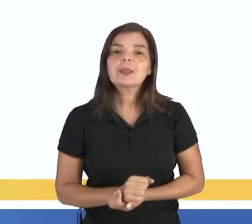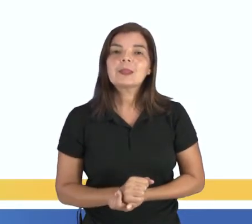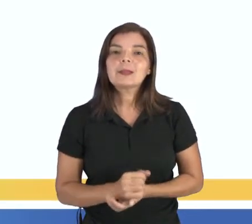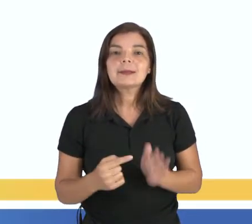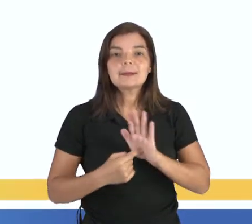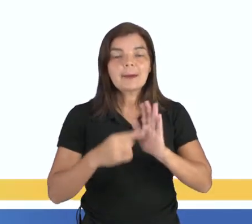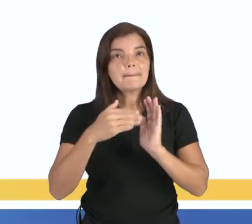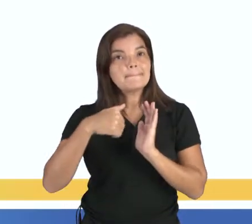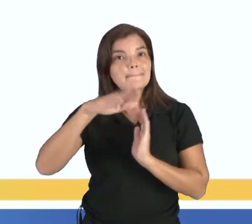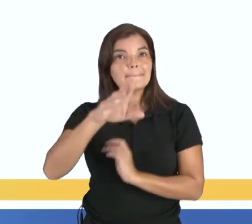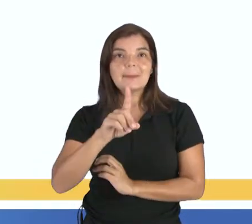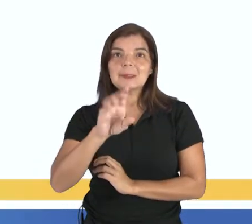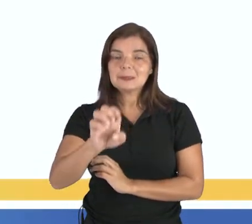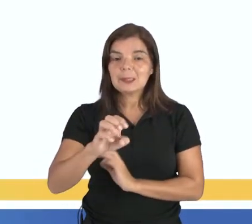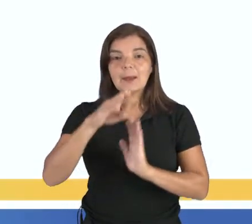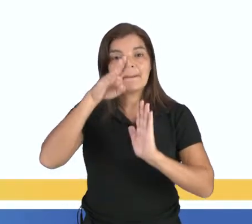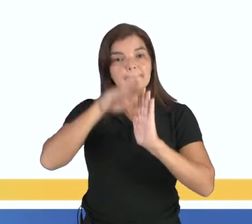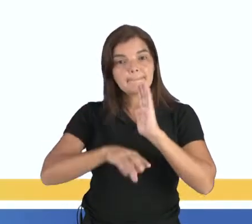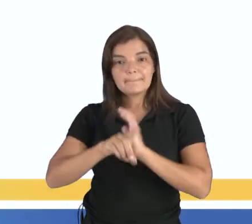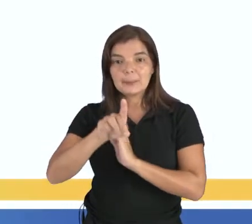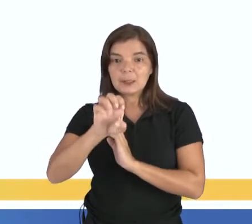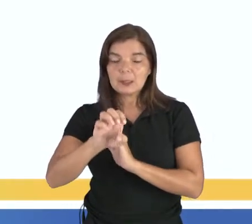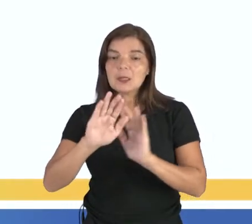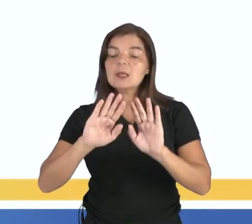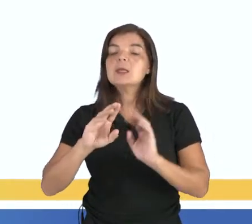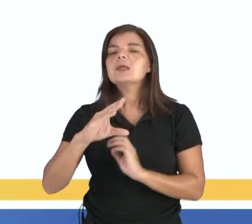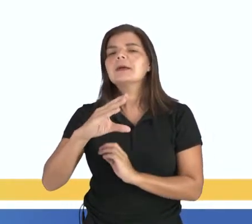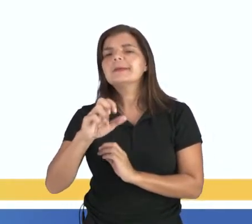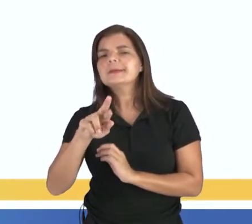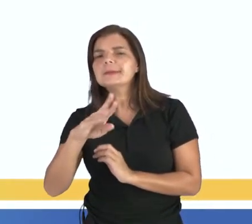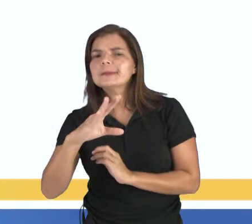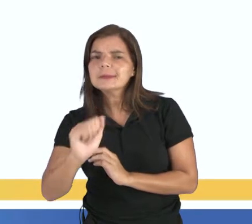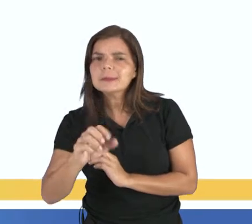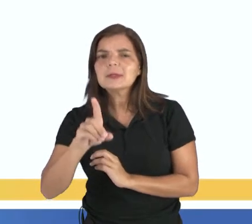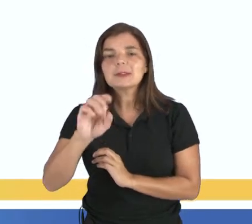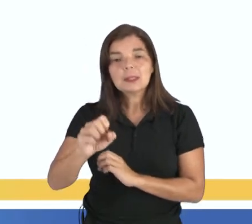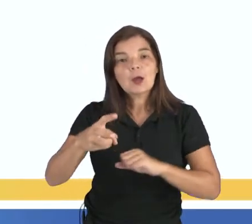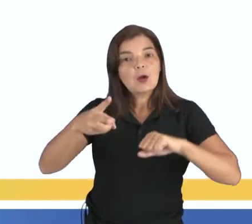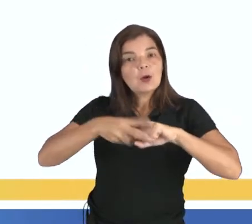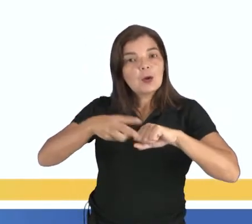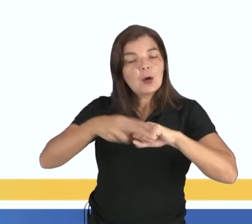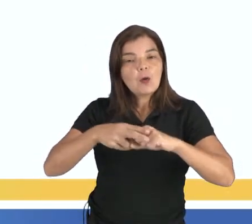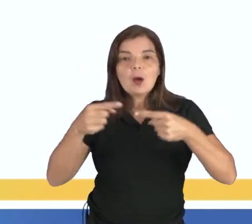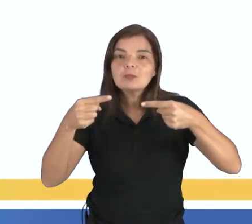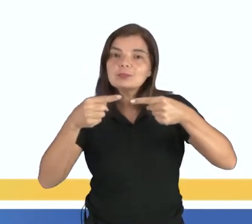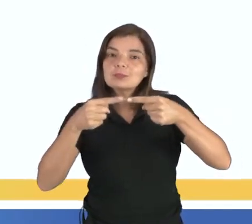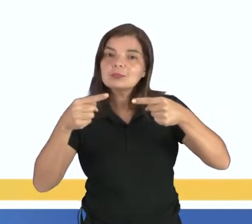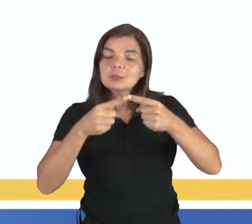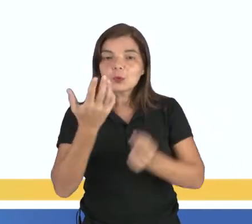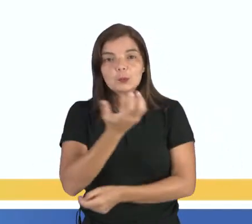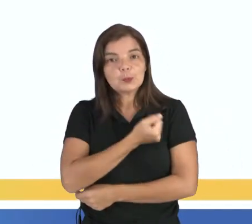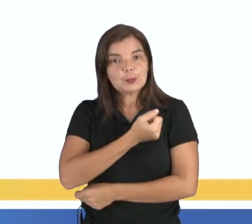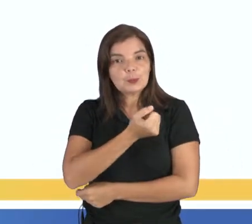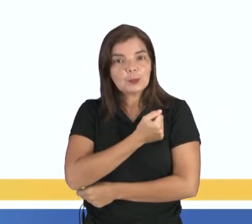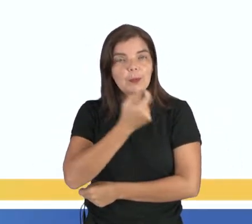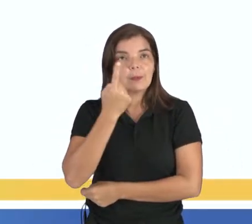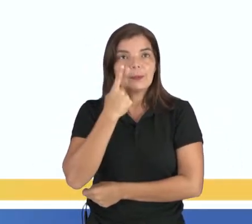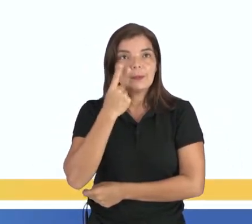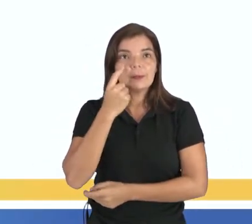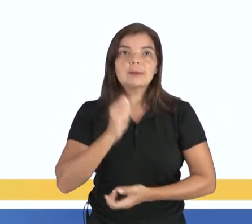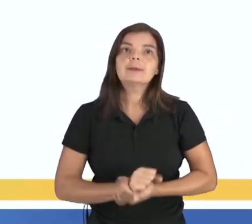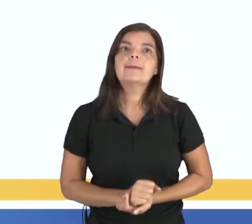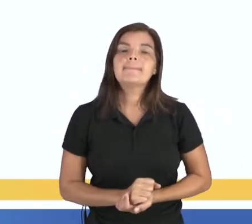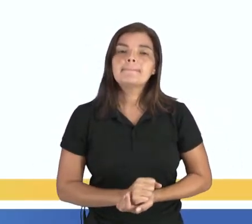Expressões como mais de, menos de e cerca de, neste caso, o verbo vai concordar com o numeral. Então, veja o